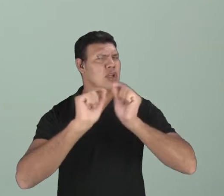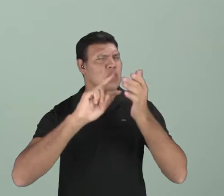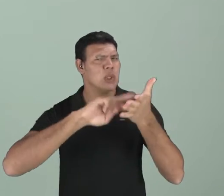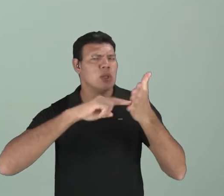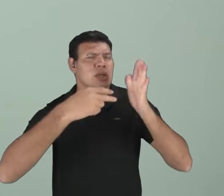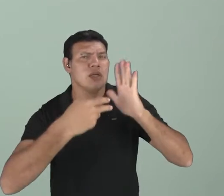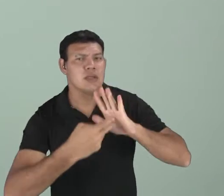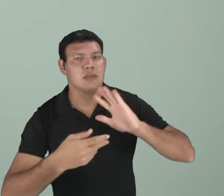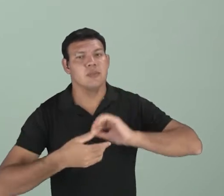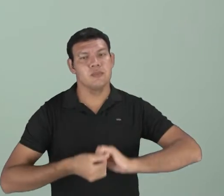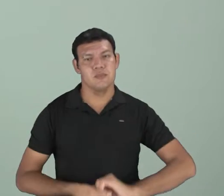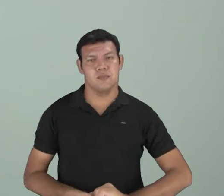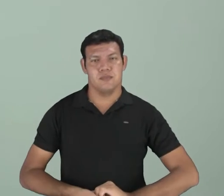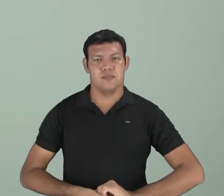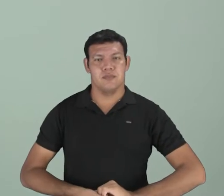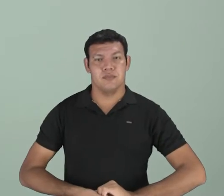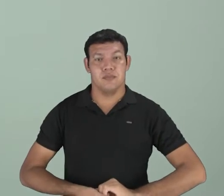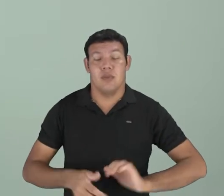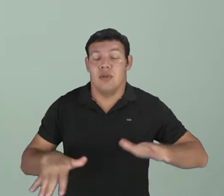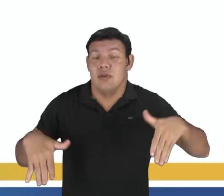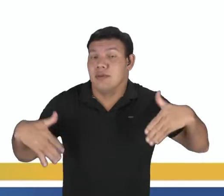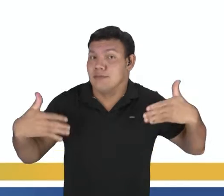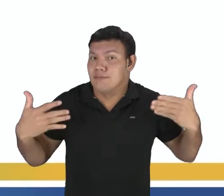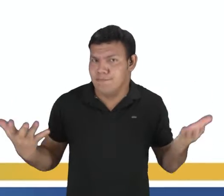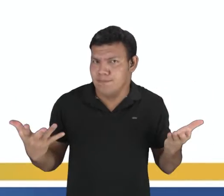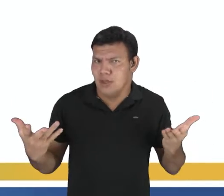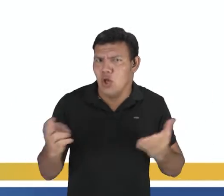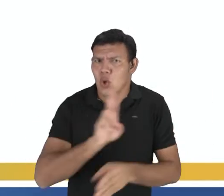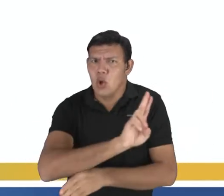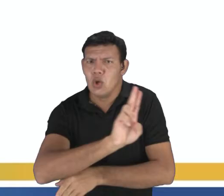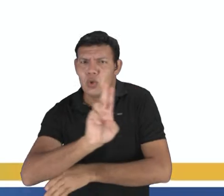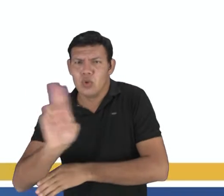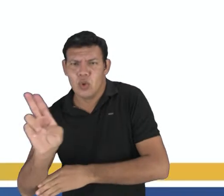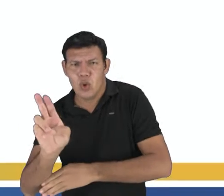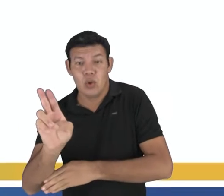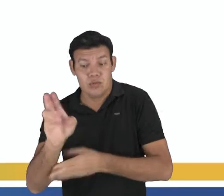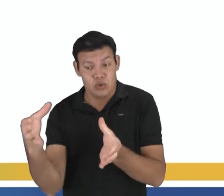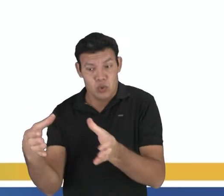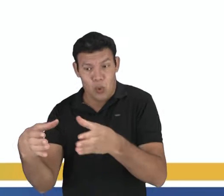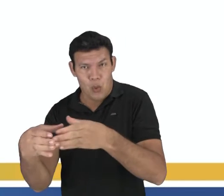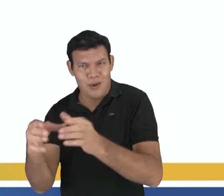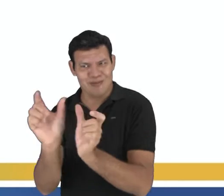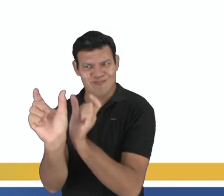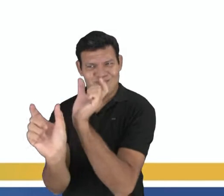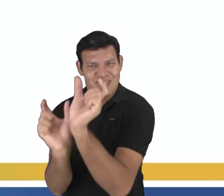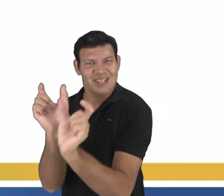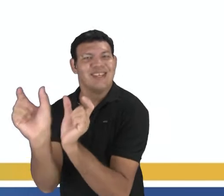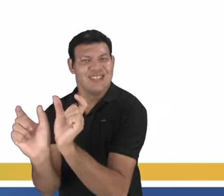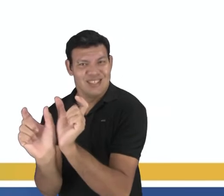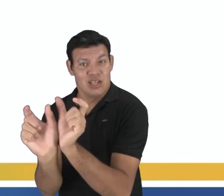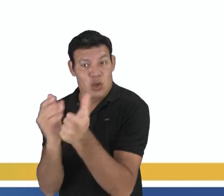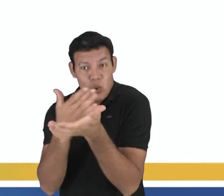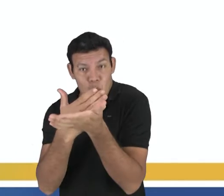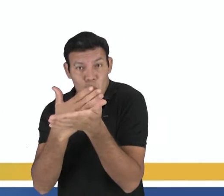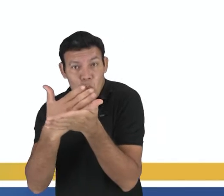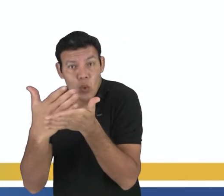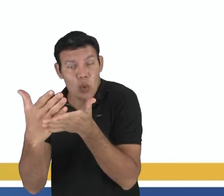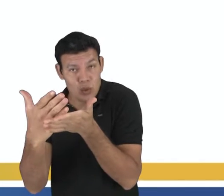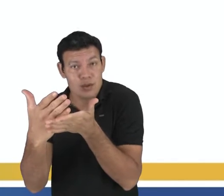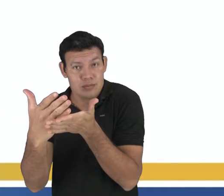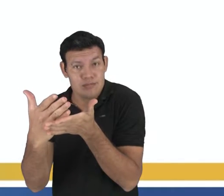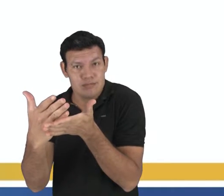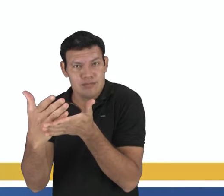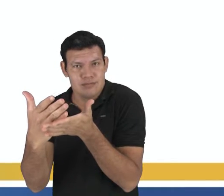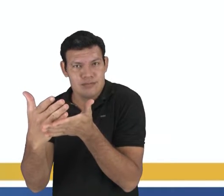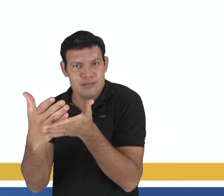uma wh-question bom é o nome que damos a um grupo de palavras que começam com as a sequência